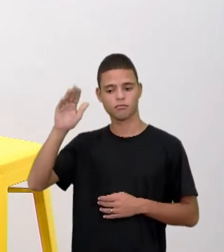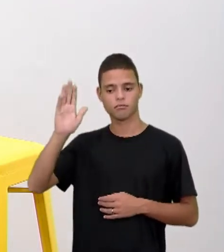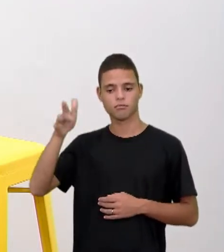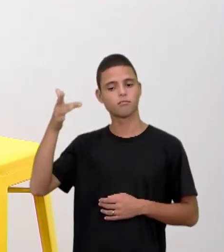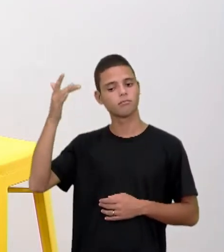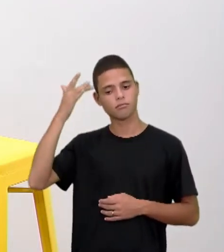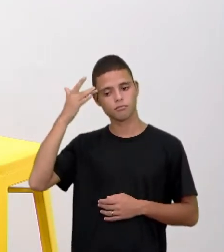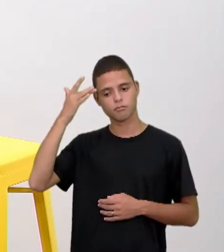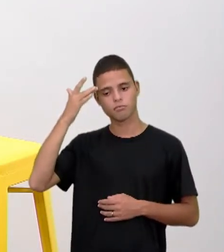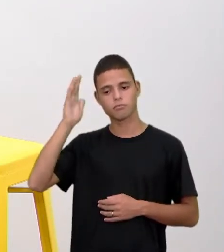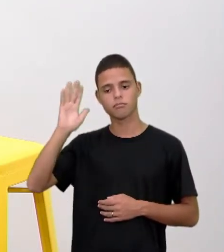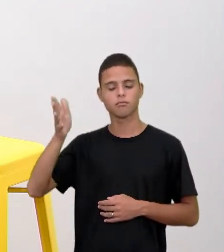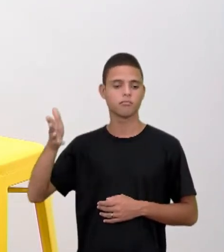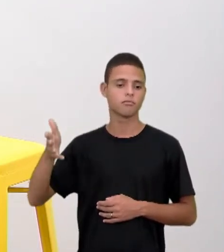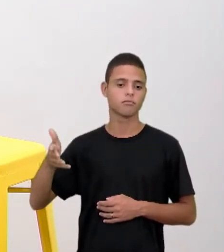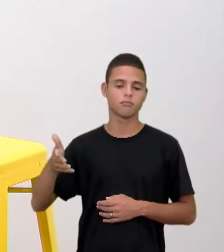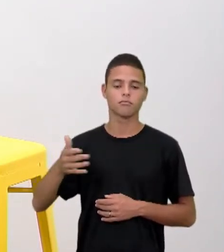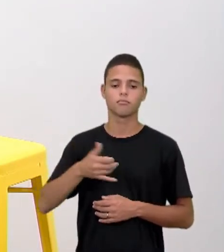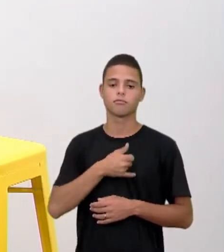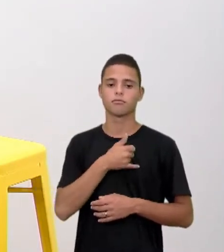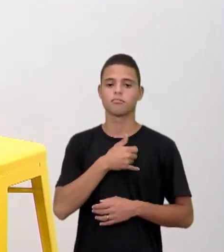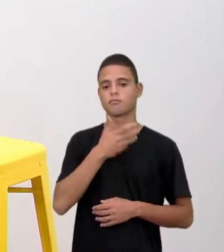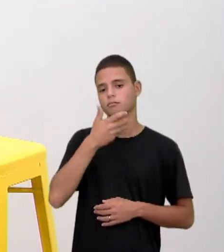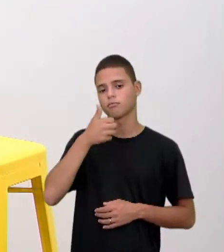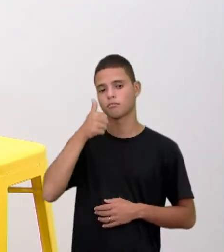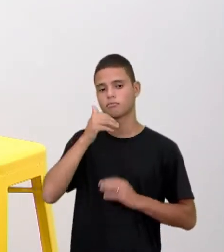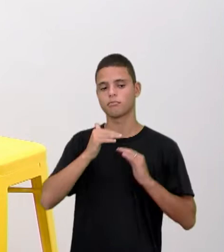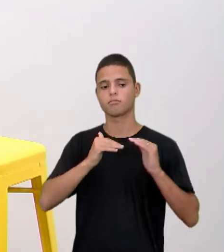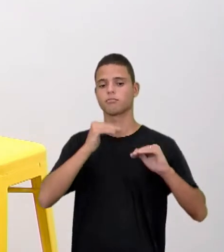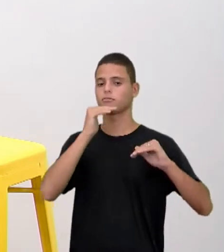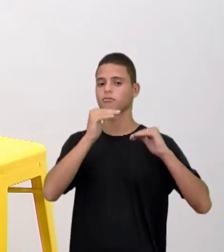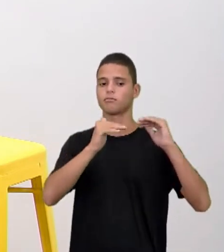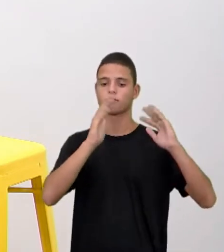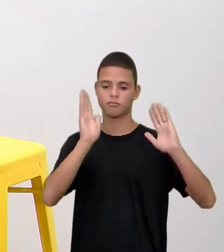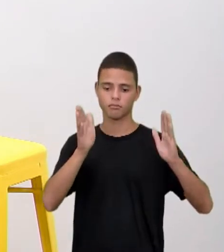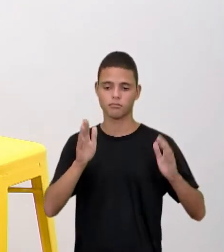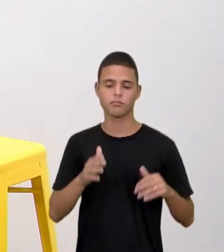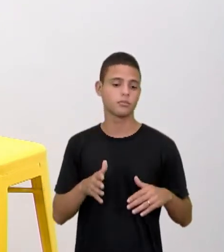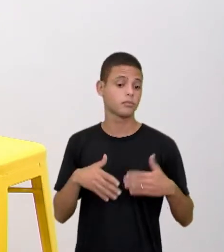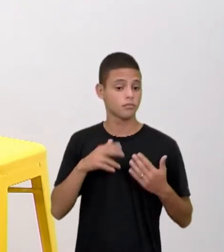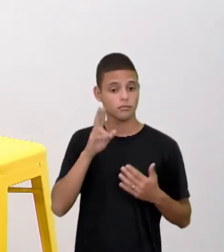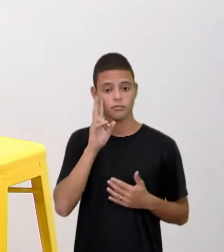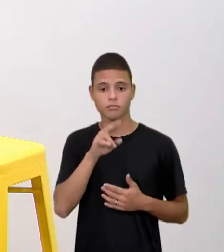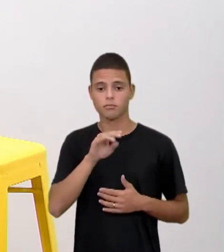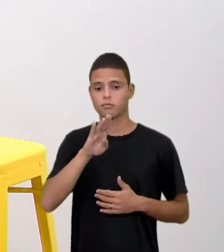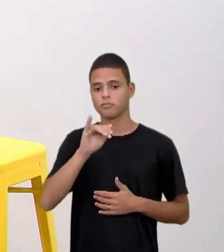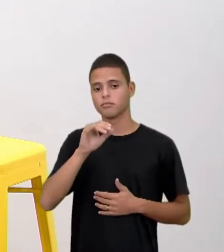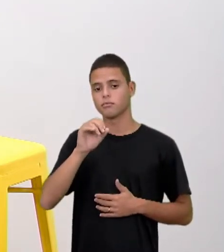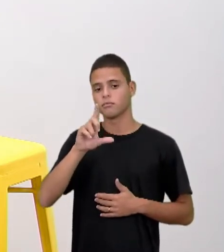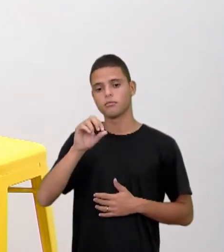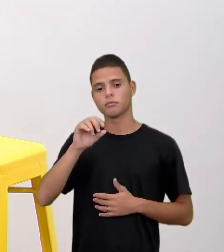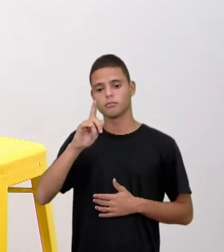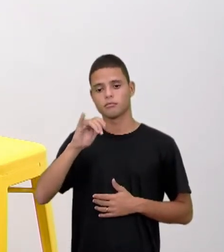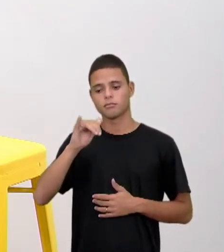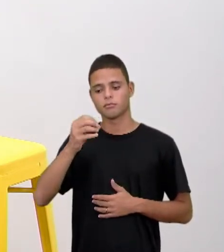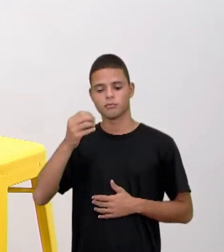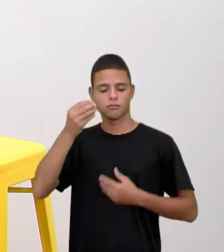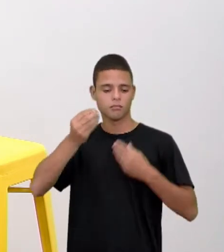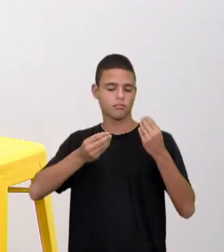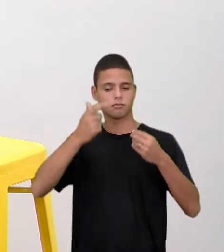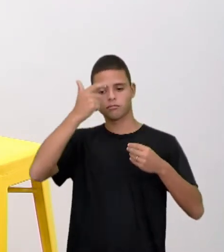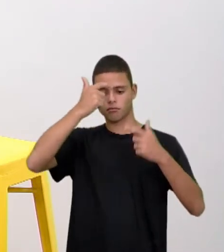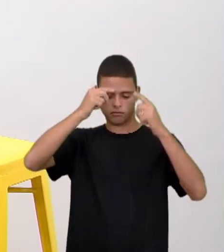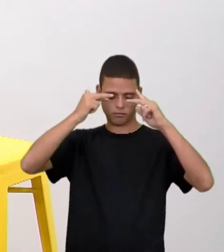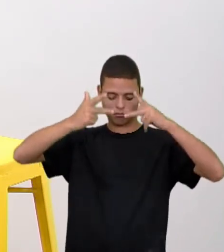de formação, ou melhor idade. Então, você tem uma visão biológica sobre isso, de como o seu corpo se modifica